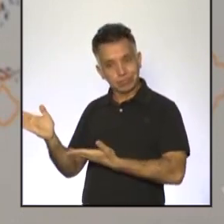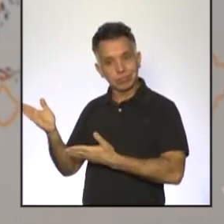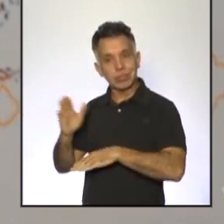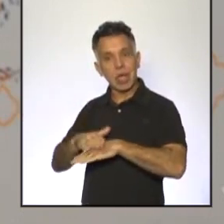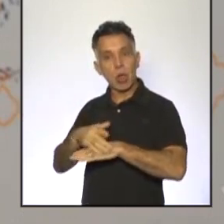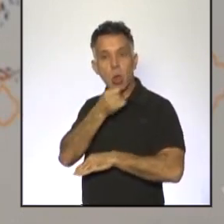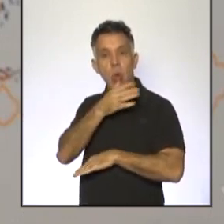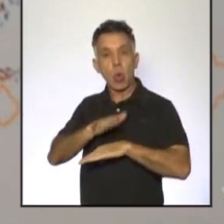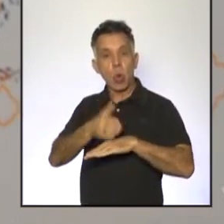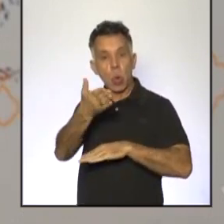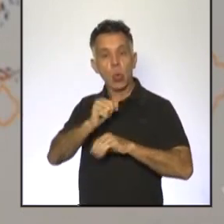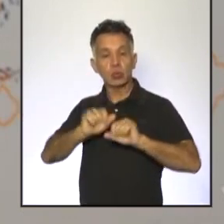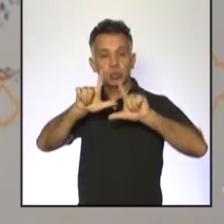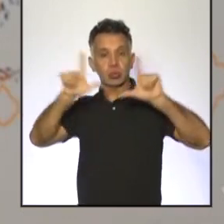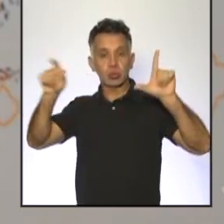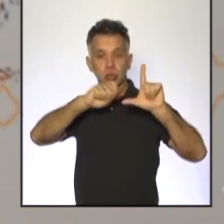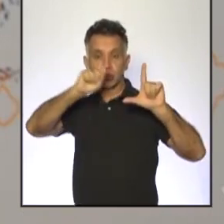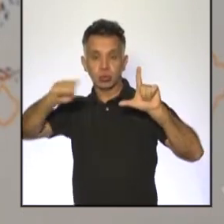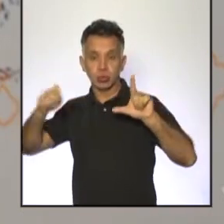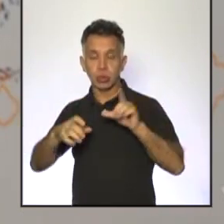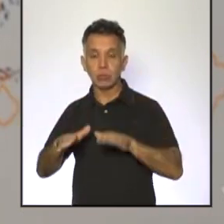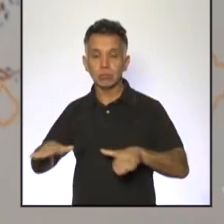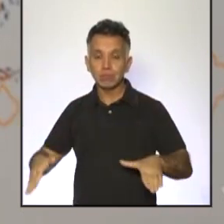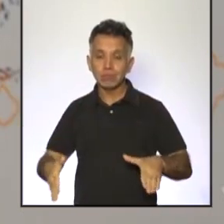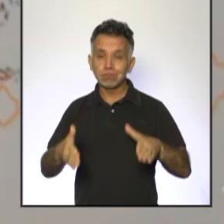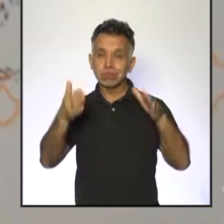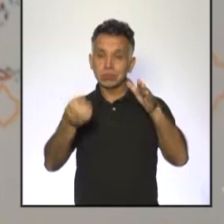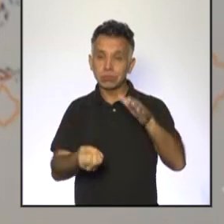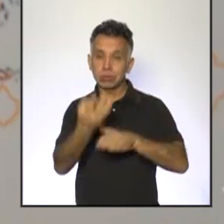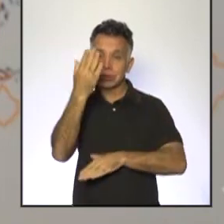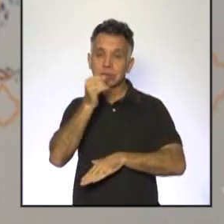as montanhas vulcânicas chamadas de dorsais